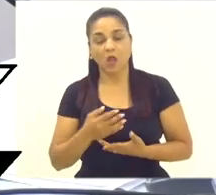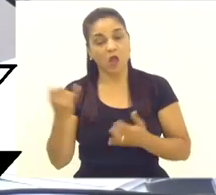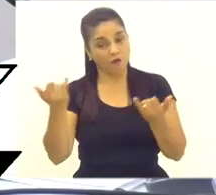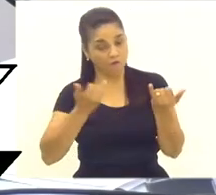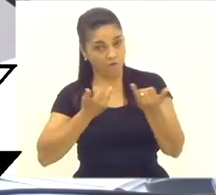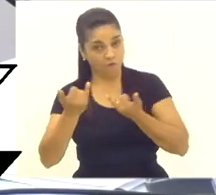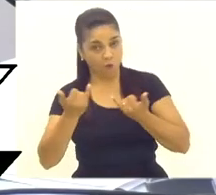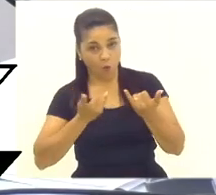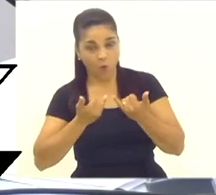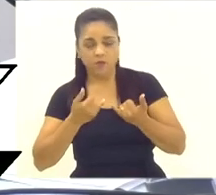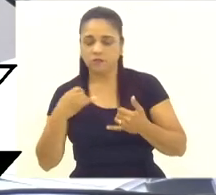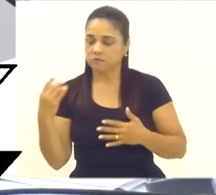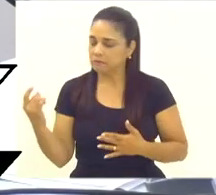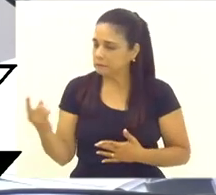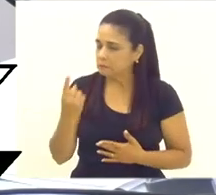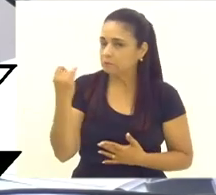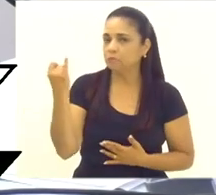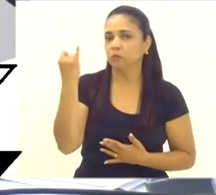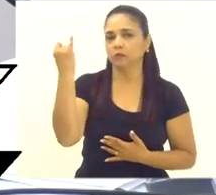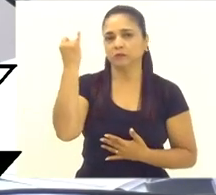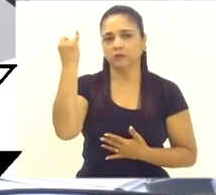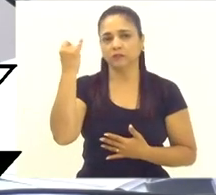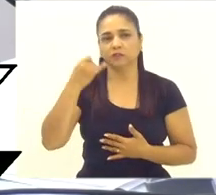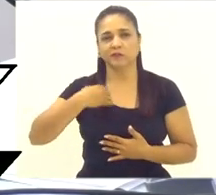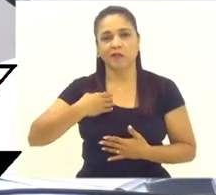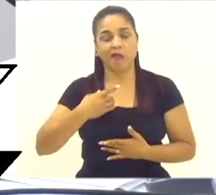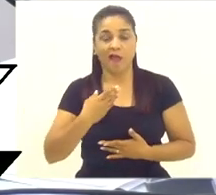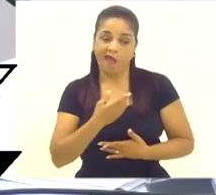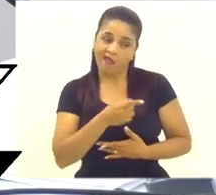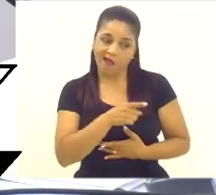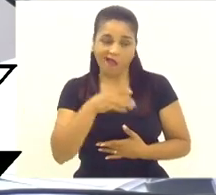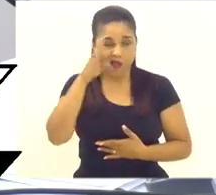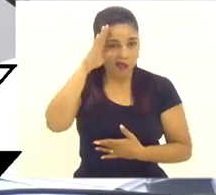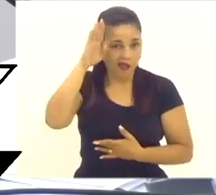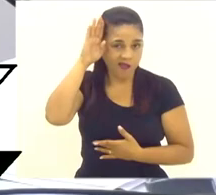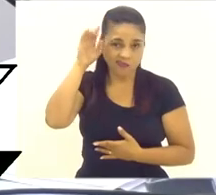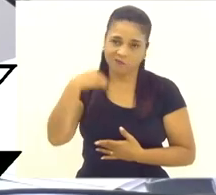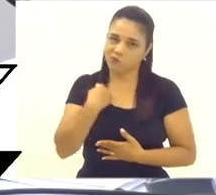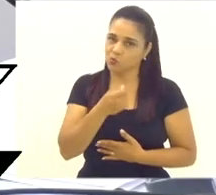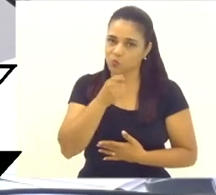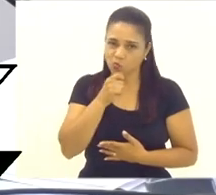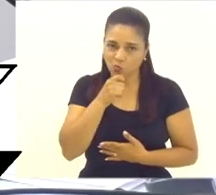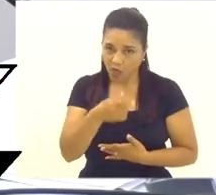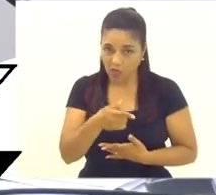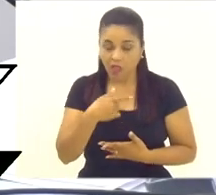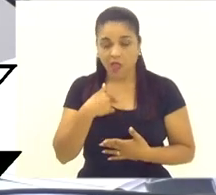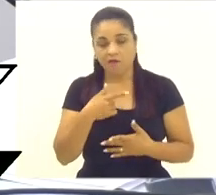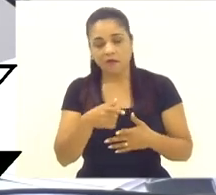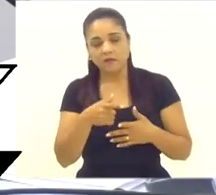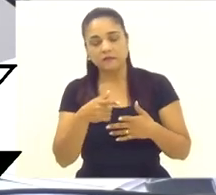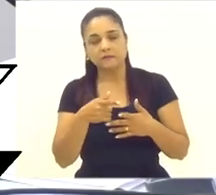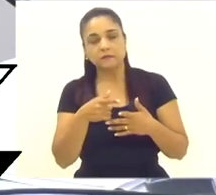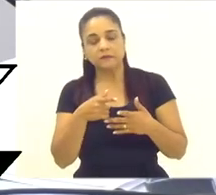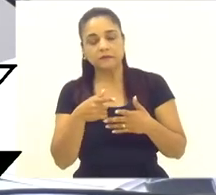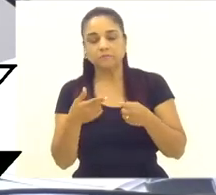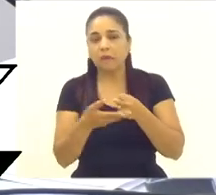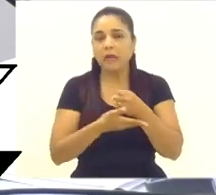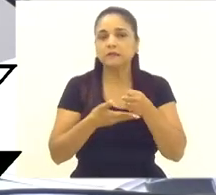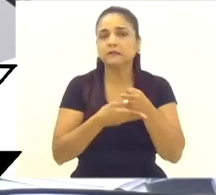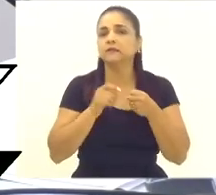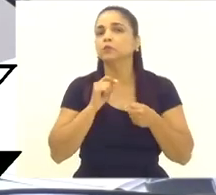informação valiosa que geralmente academia não tem só vai ser respaldar nos pronunciamentos